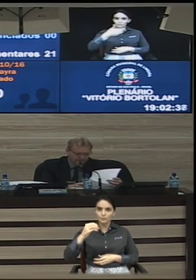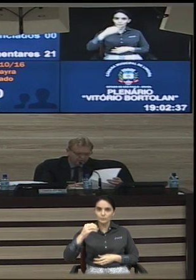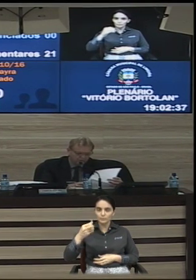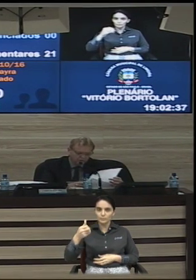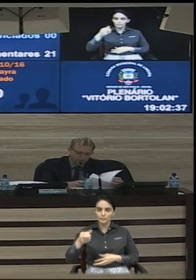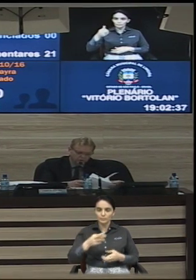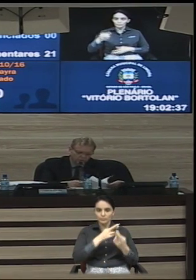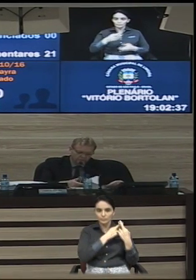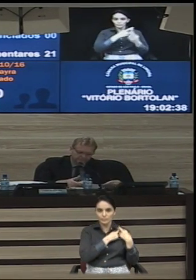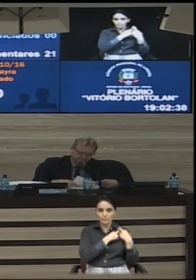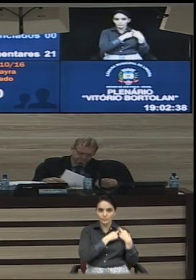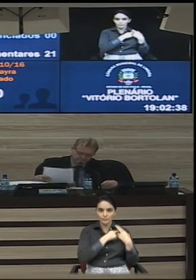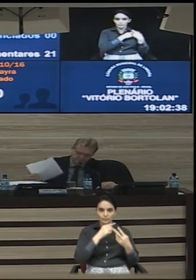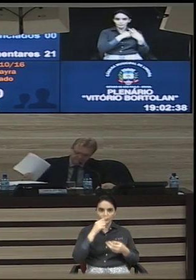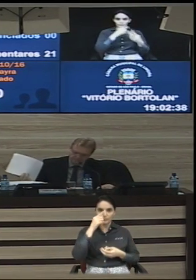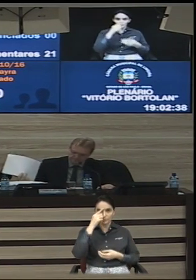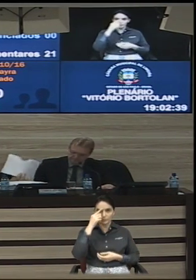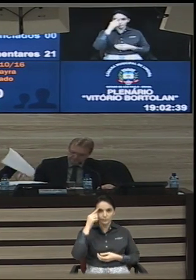Autor, vereador doutor Júlio.